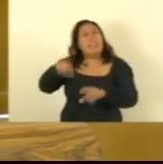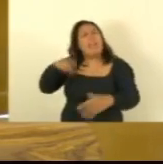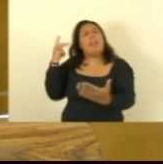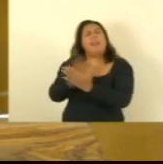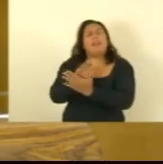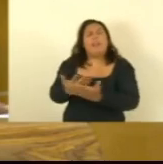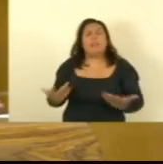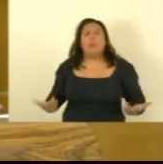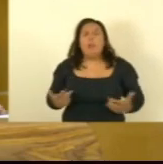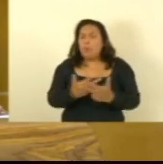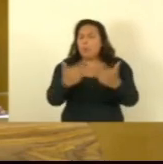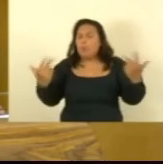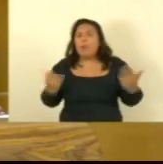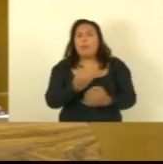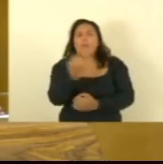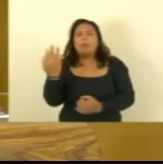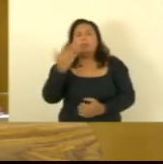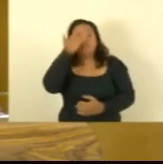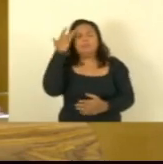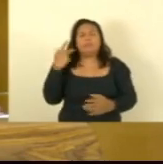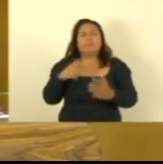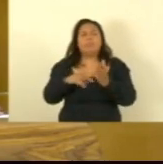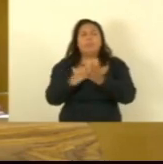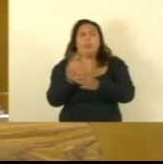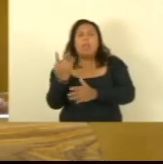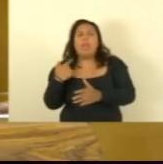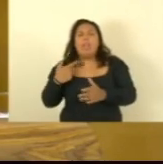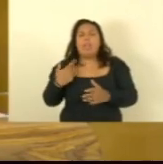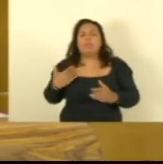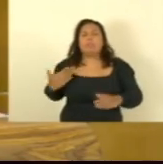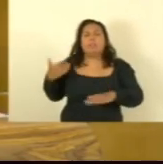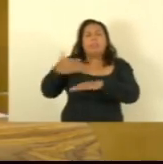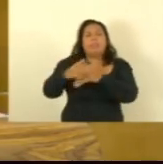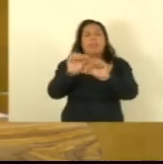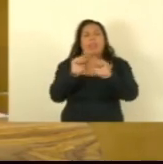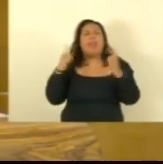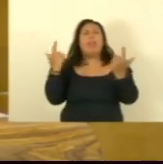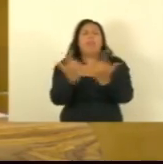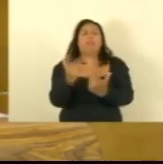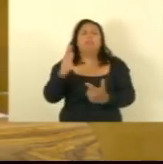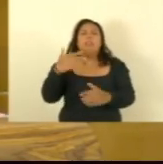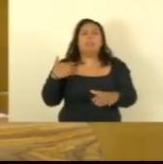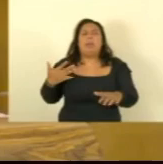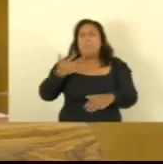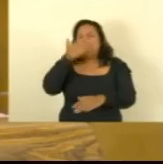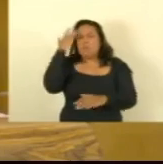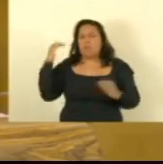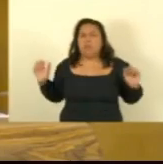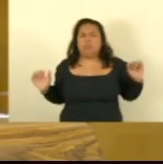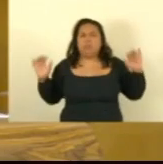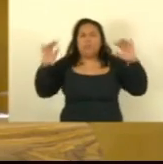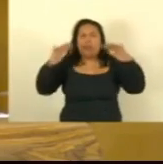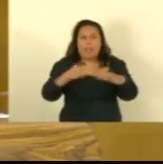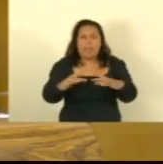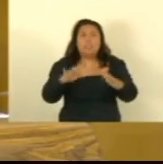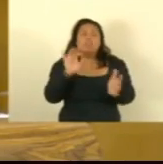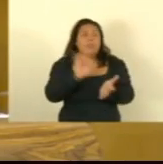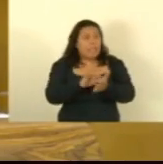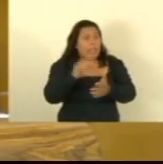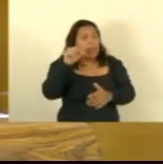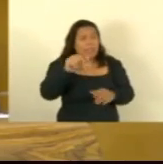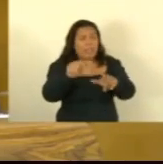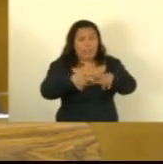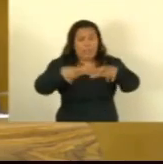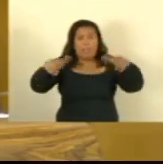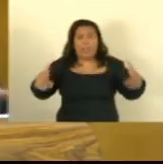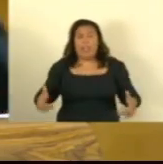as vezes que eu tive, durante os meus mandatos aqui na Assembleia Legislativa, invasores aqui, inclusive no nosso plenário, no gabinete